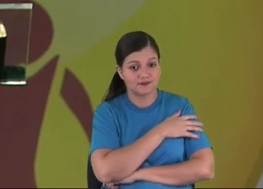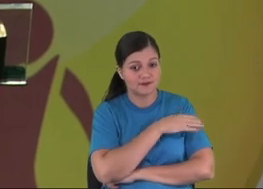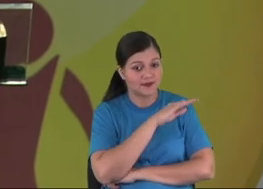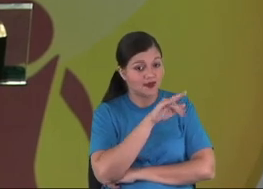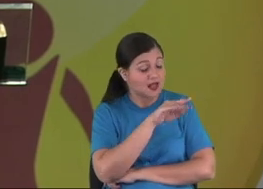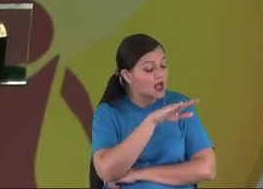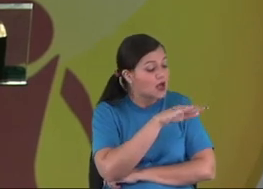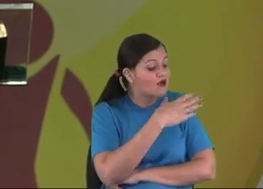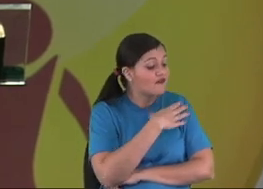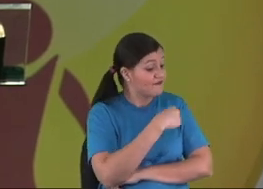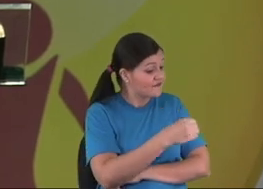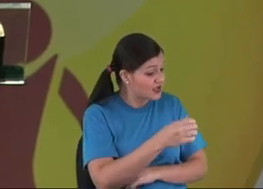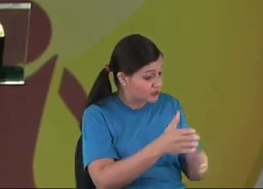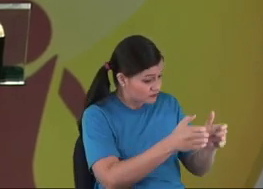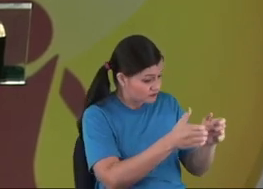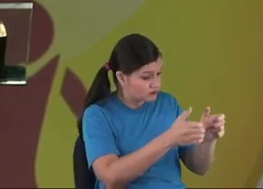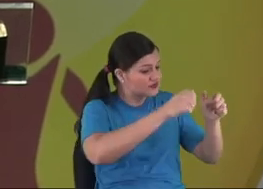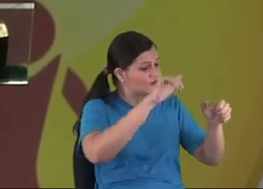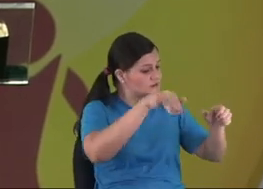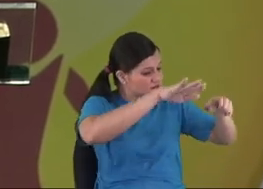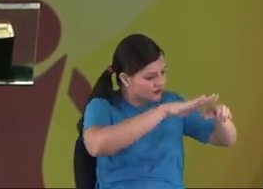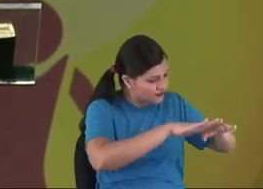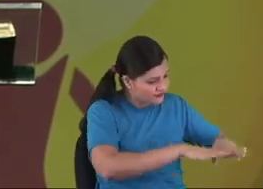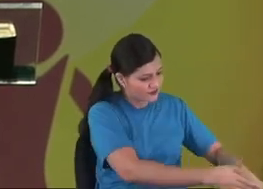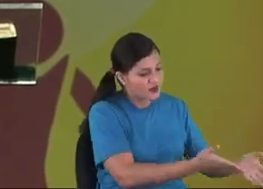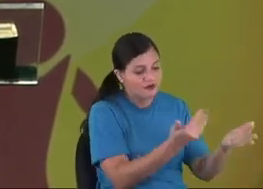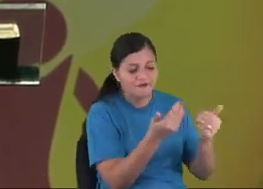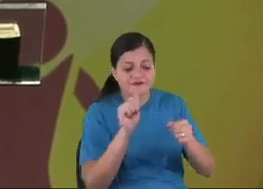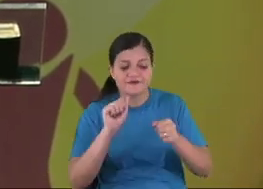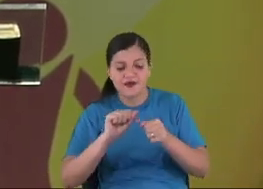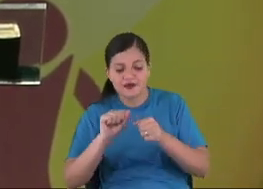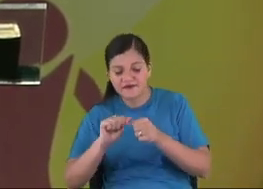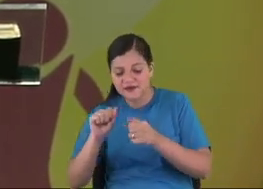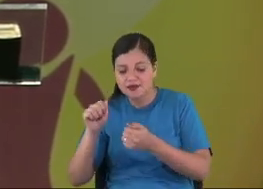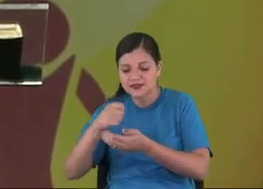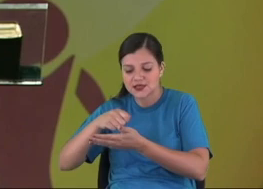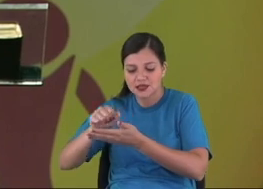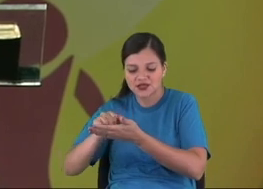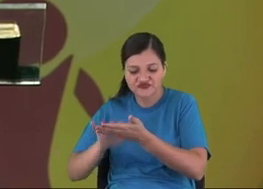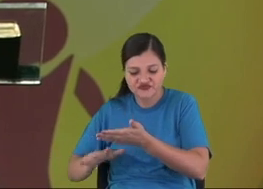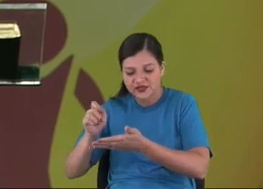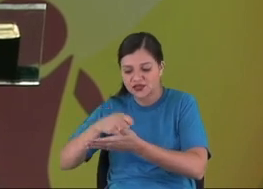Filho, guarde o jogo. Vem fazer a tarefa.